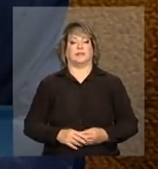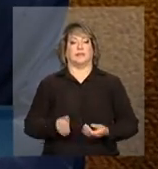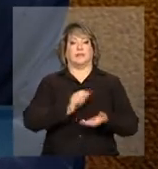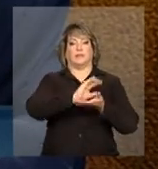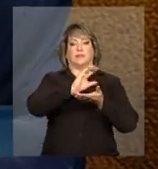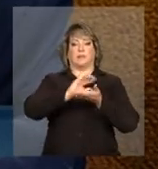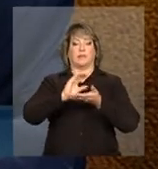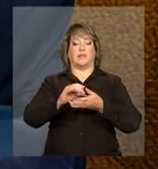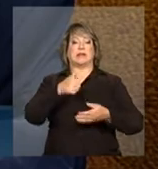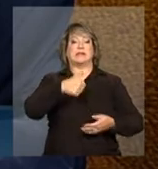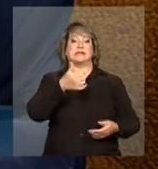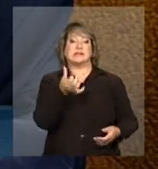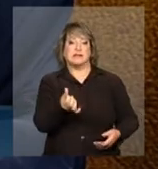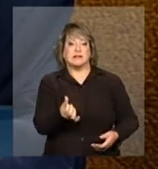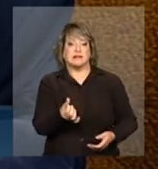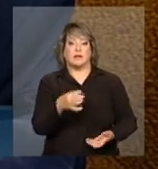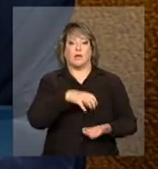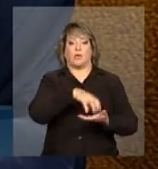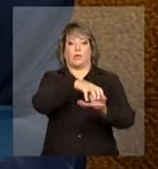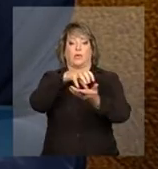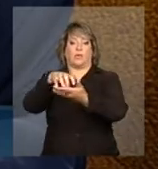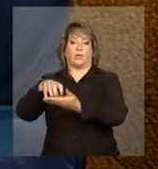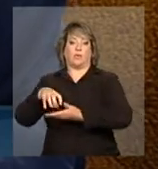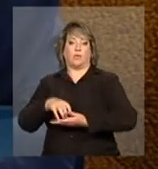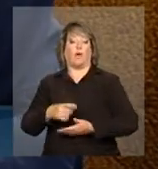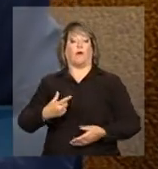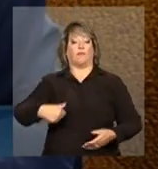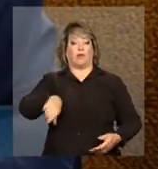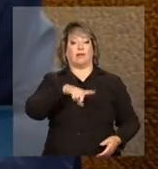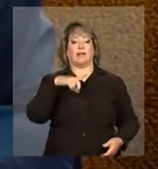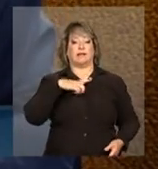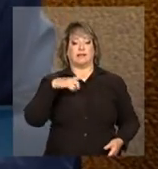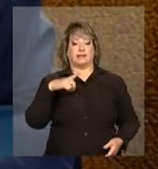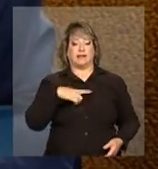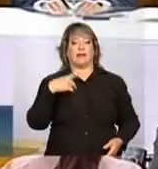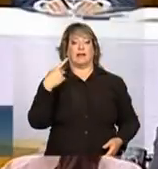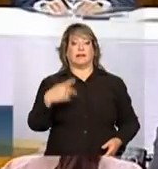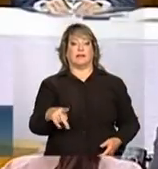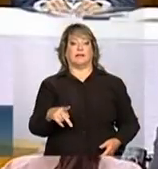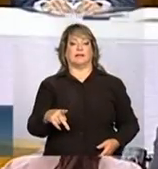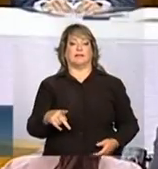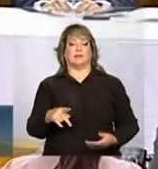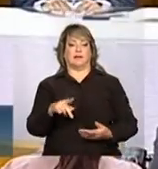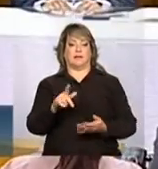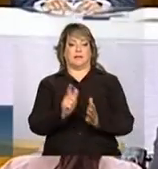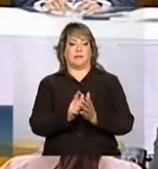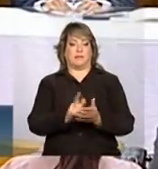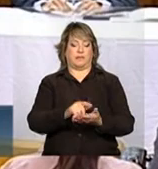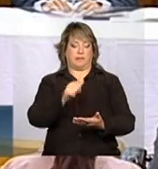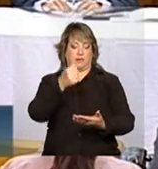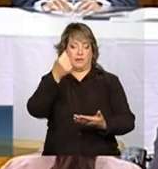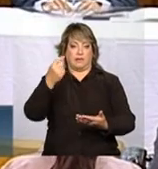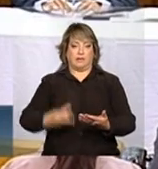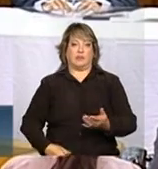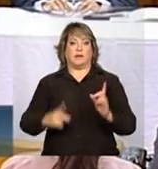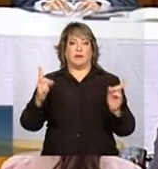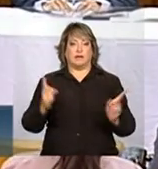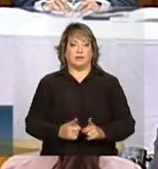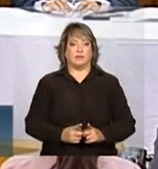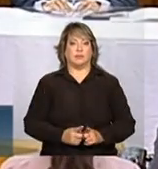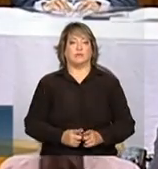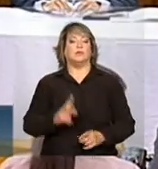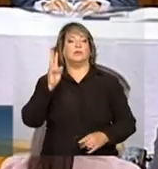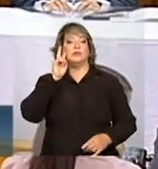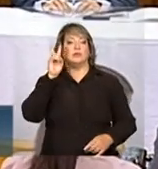destinadas a 17 órgãos, né? Vocês têm aí na pasta de vocês um resumo, né, da produção